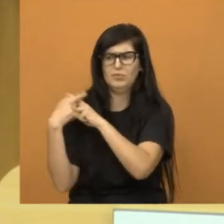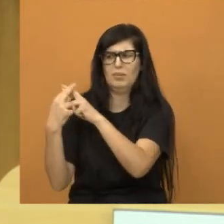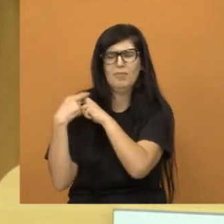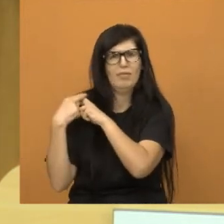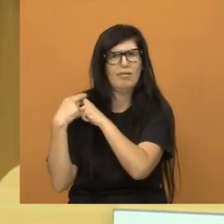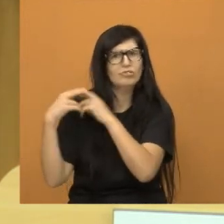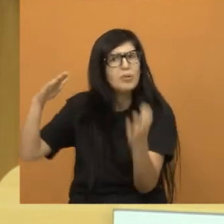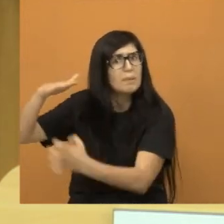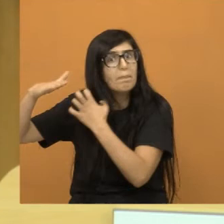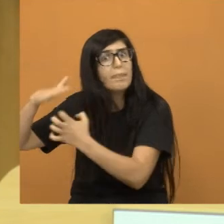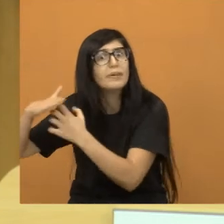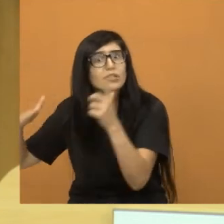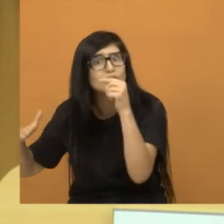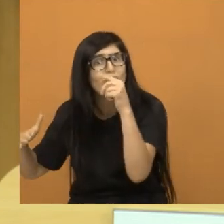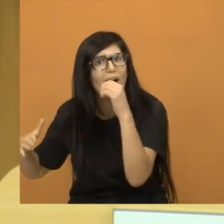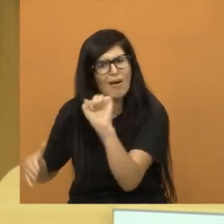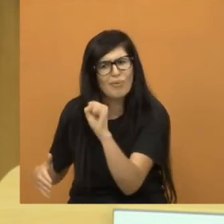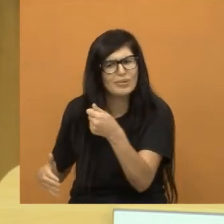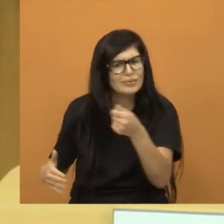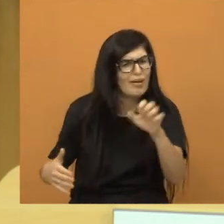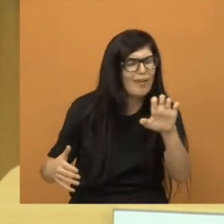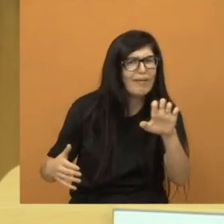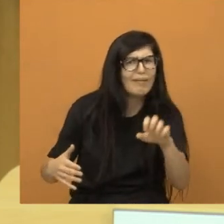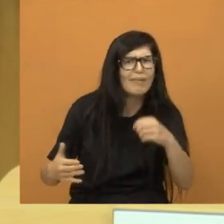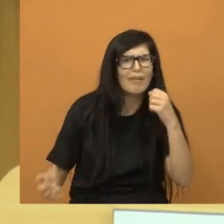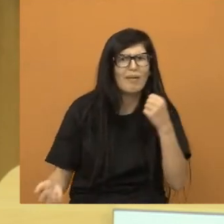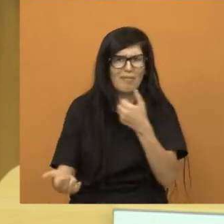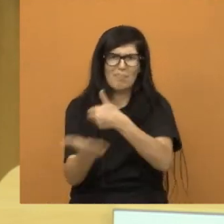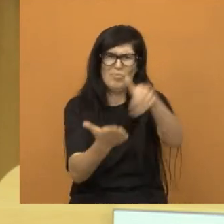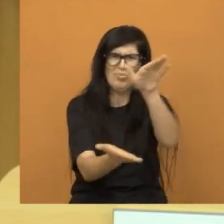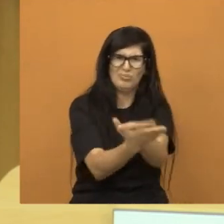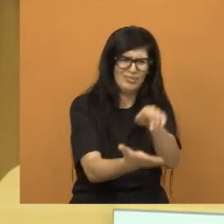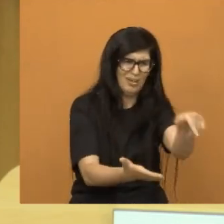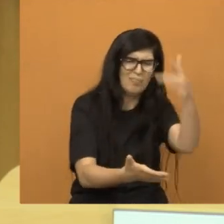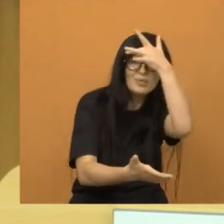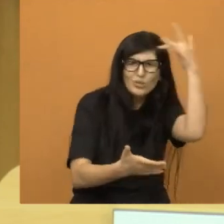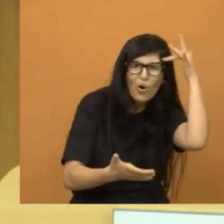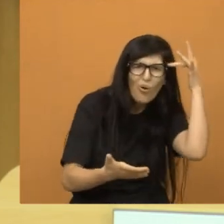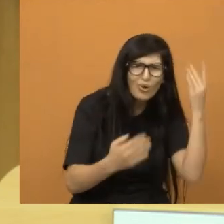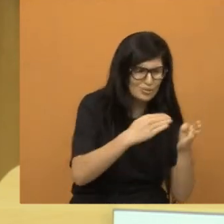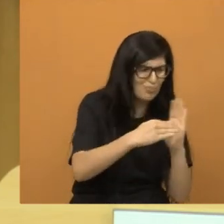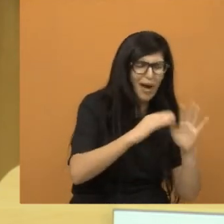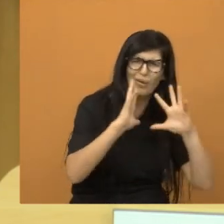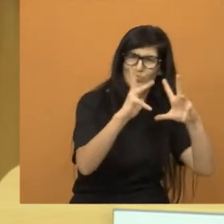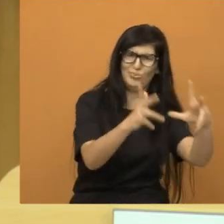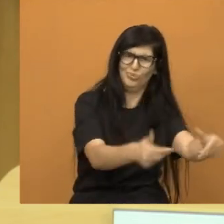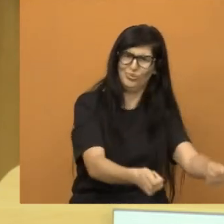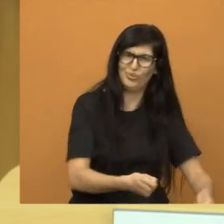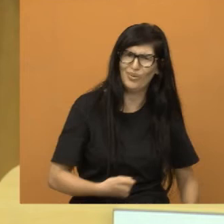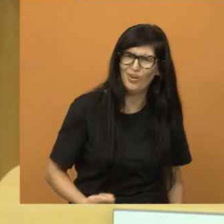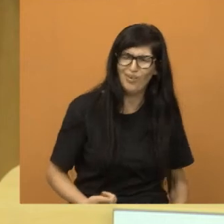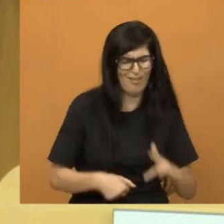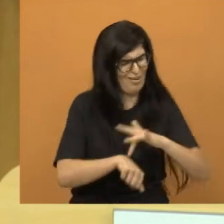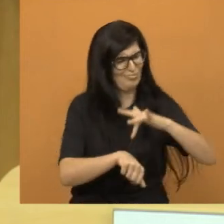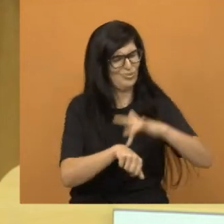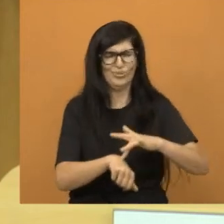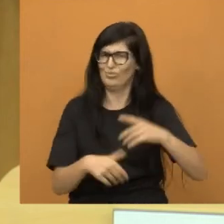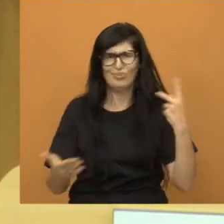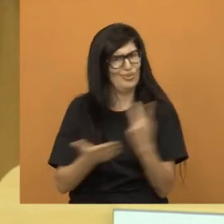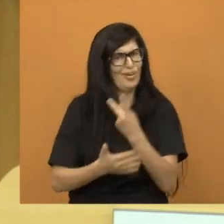foi criado, vai multar aquele que não tem o serviço. Então nós precisamos discutir muitos assuntos